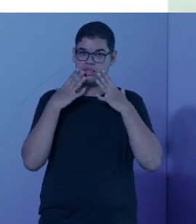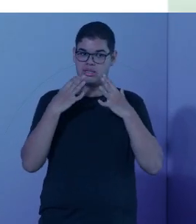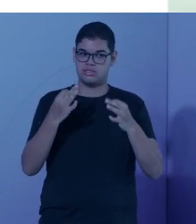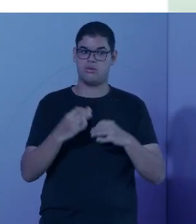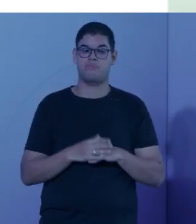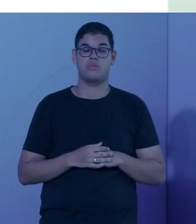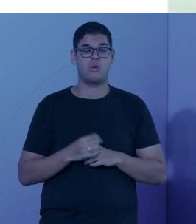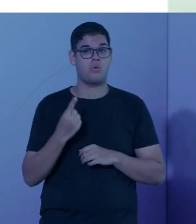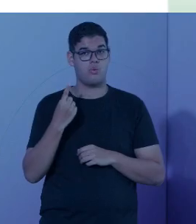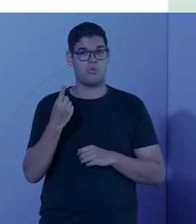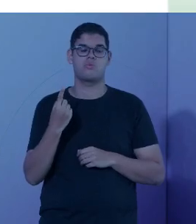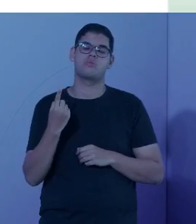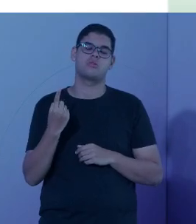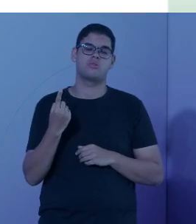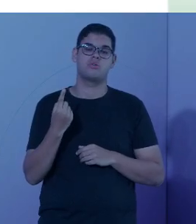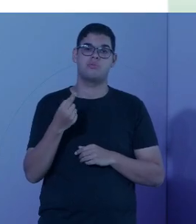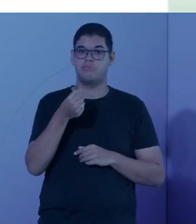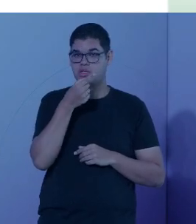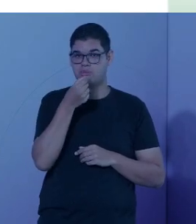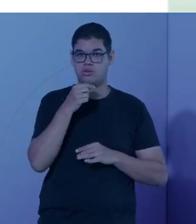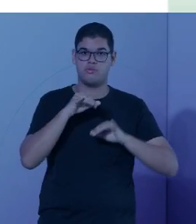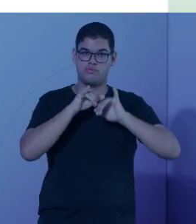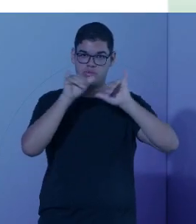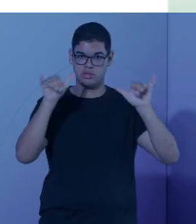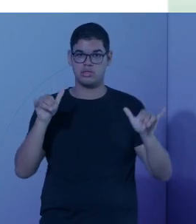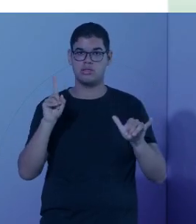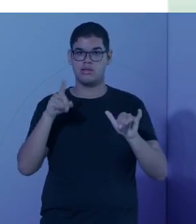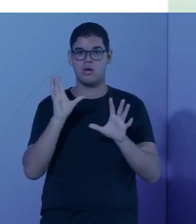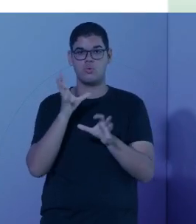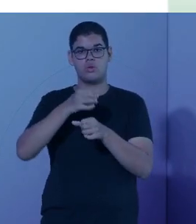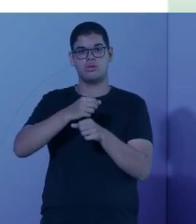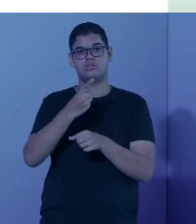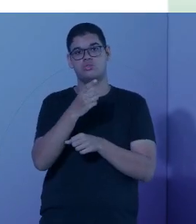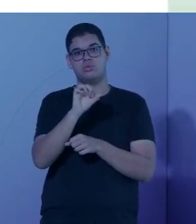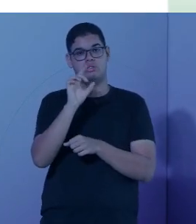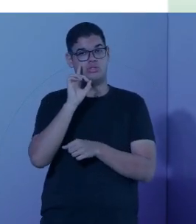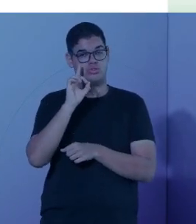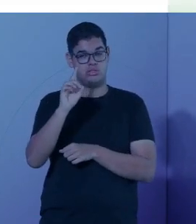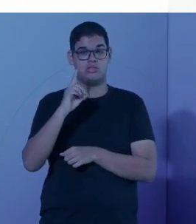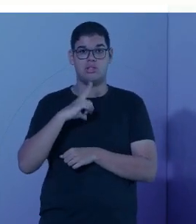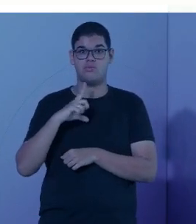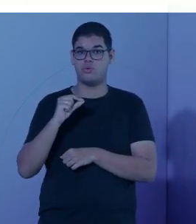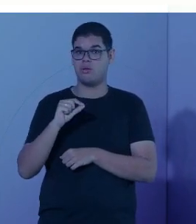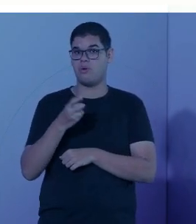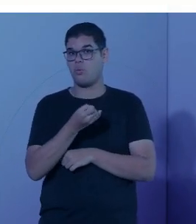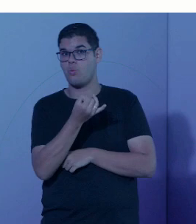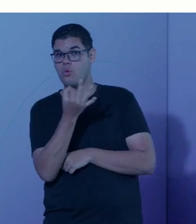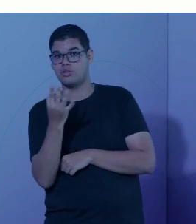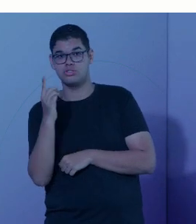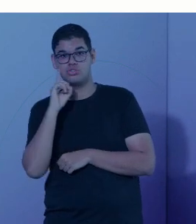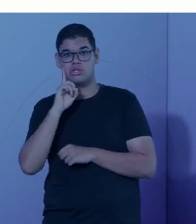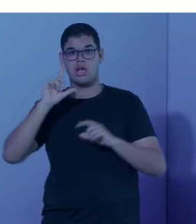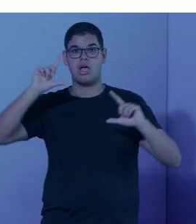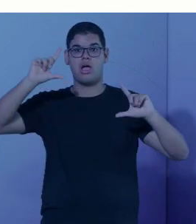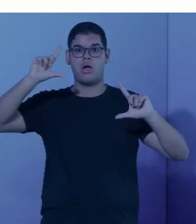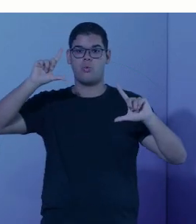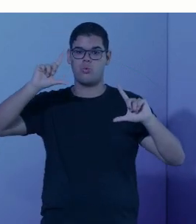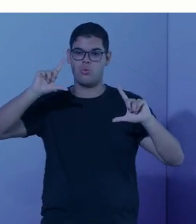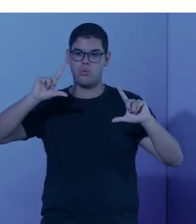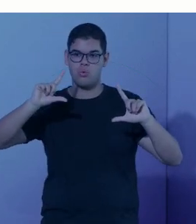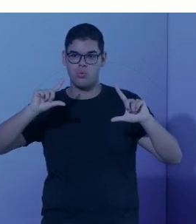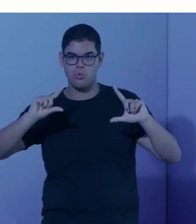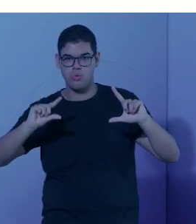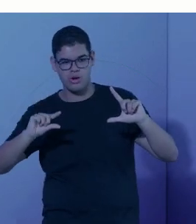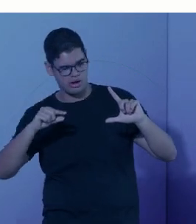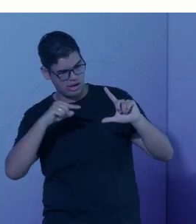medicamentos daqueles que eu mencionei que cumpriram 180 dias, teve uma quantidade de dias bem abaixo dos 180, preconizados por